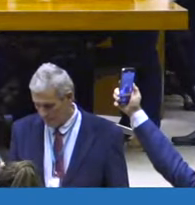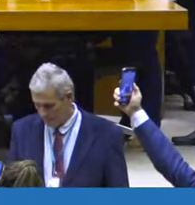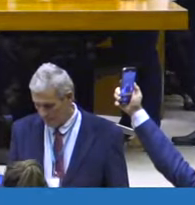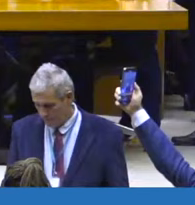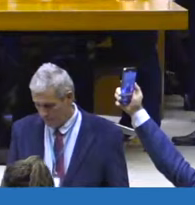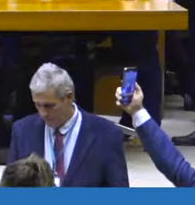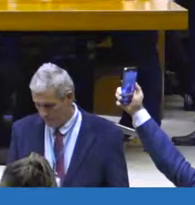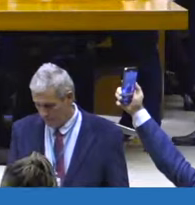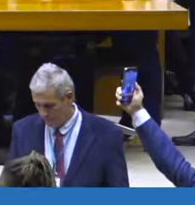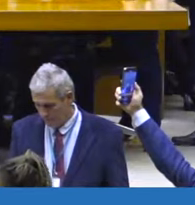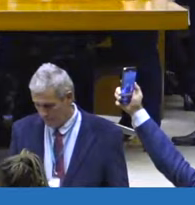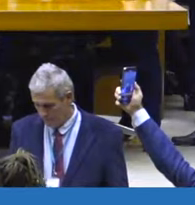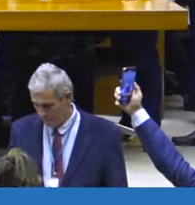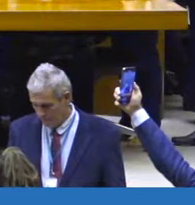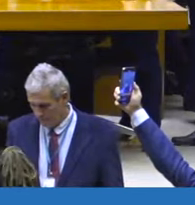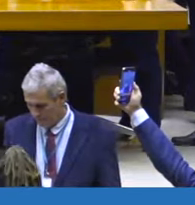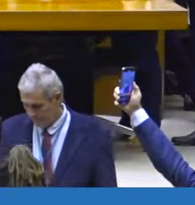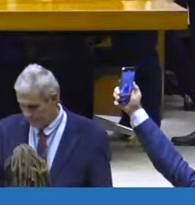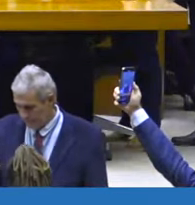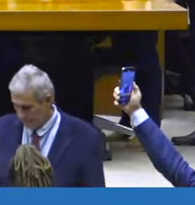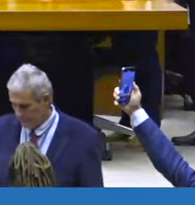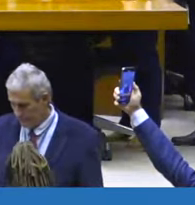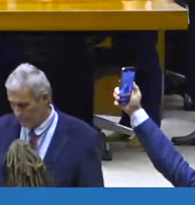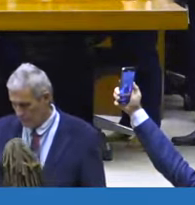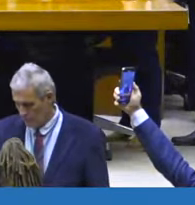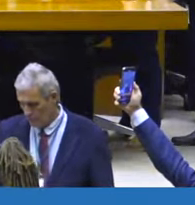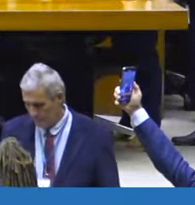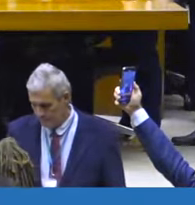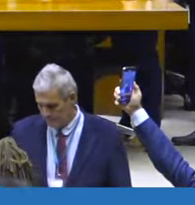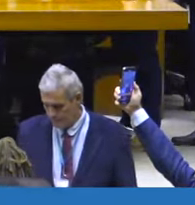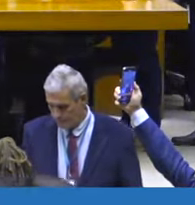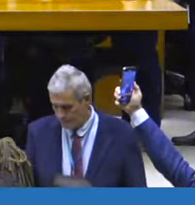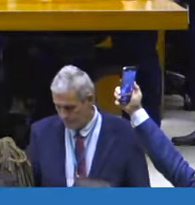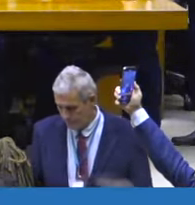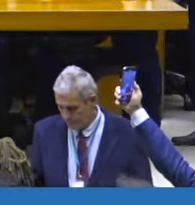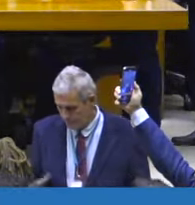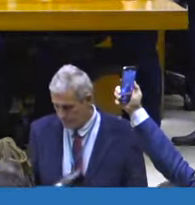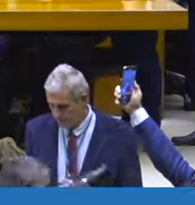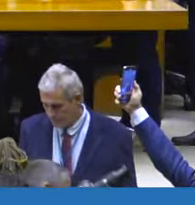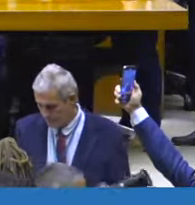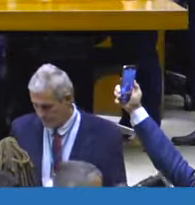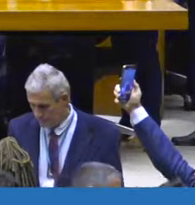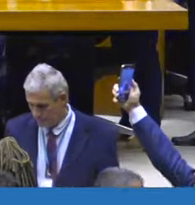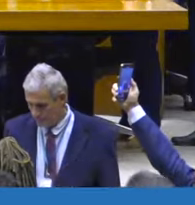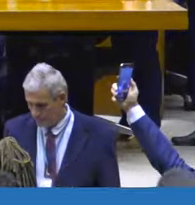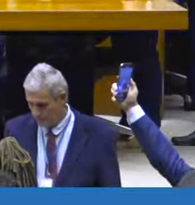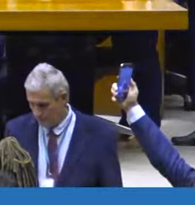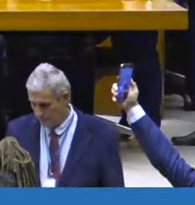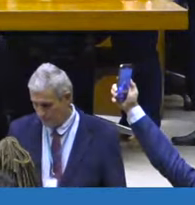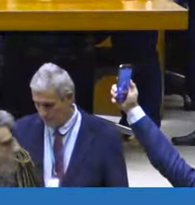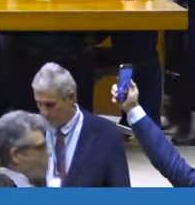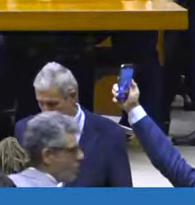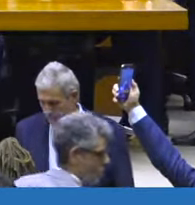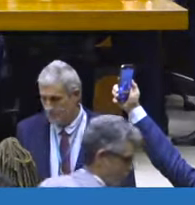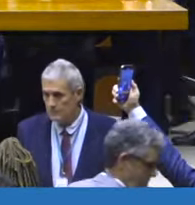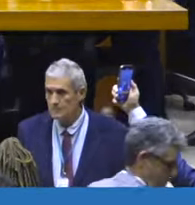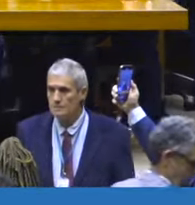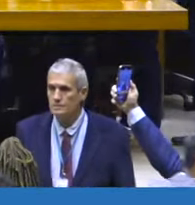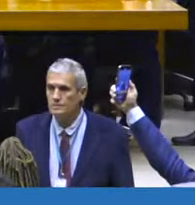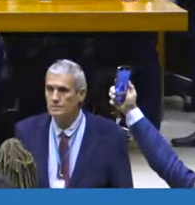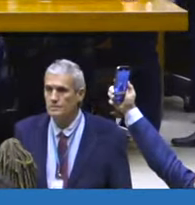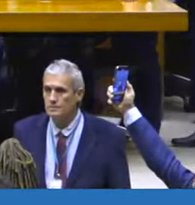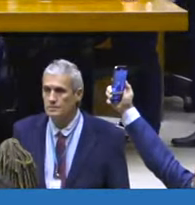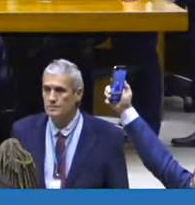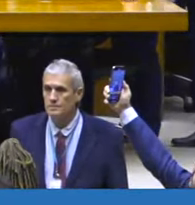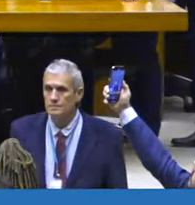homenagem à vereadora Marielle Franco e a Anderson Gomes, in memoriam, requerida pela deputada Talíria